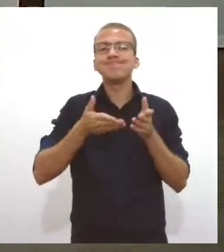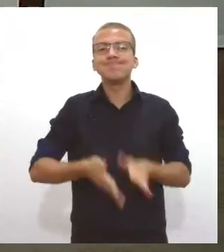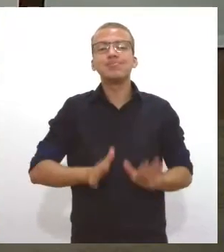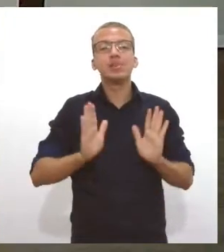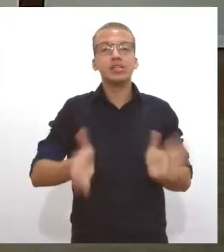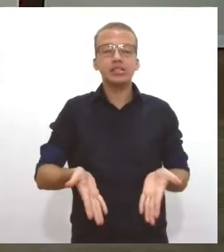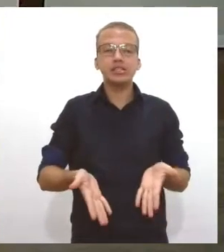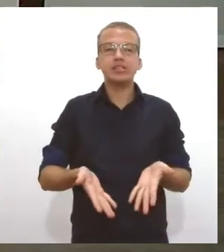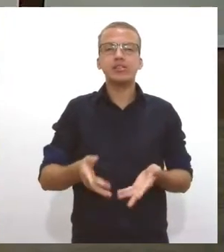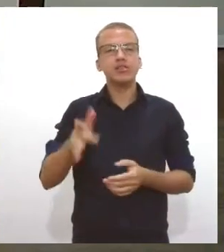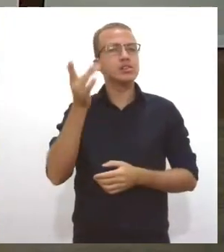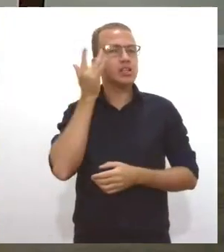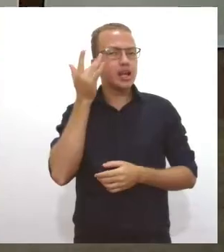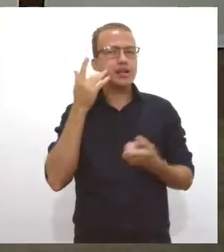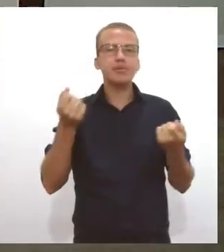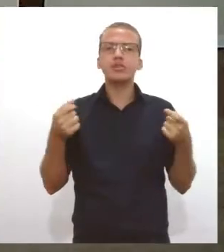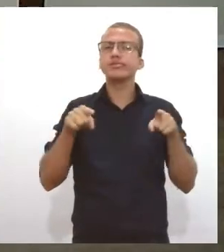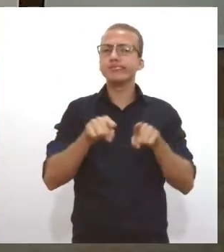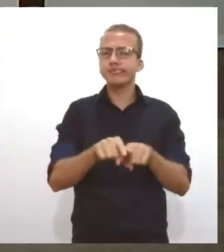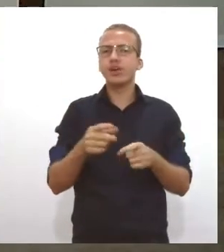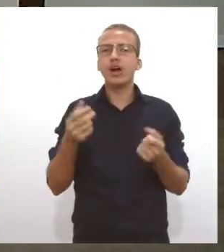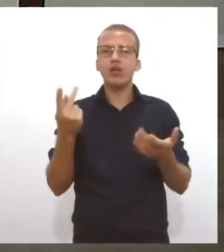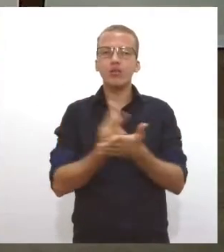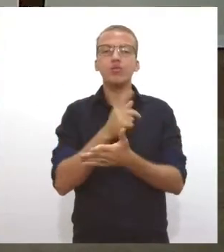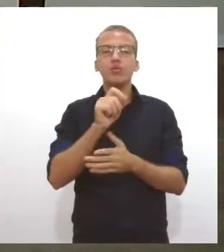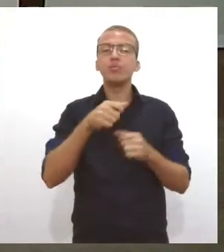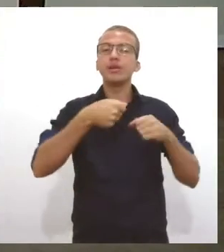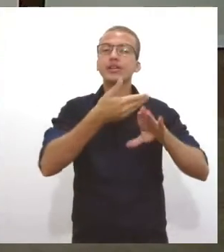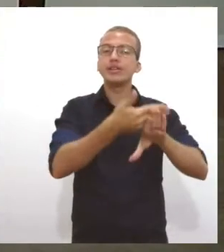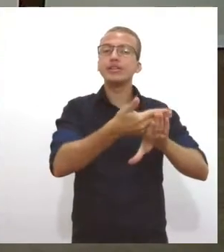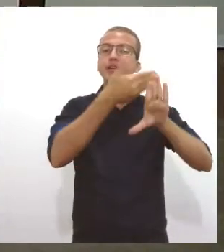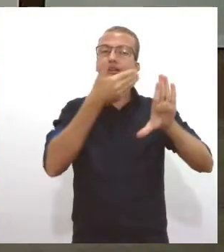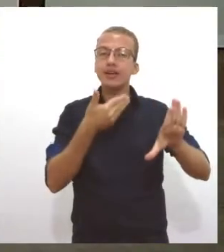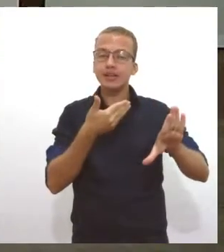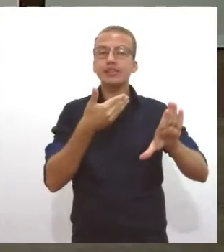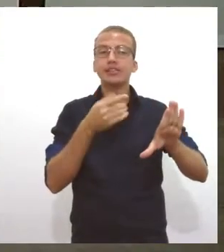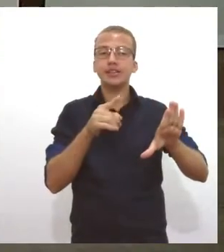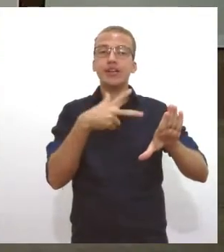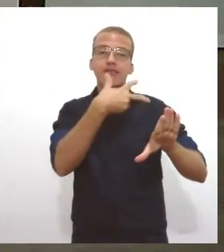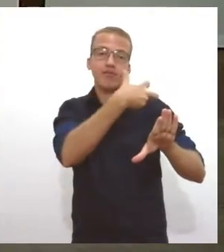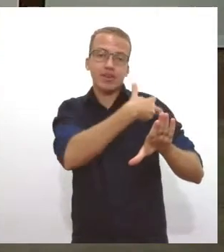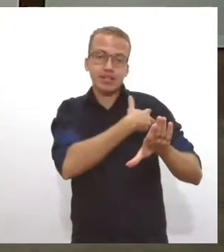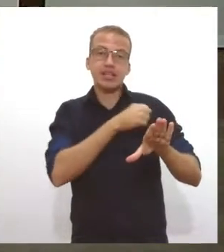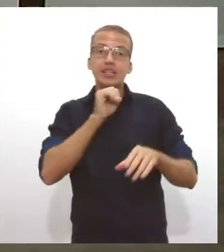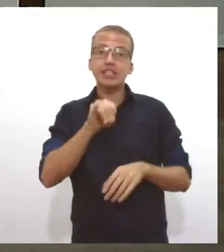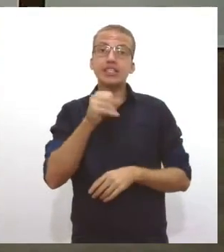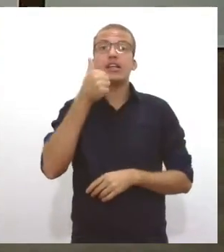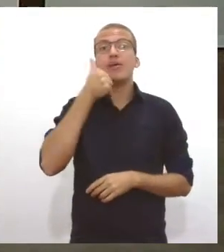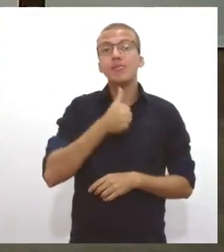acontecer simultaneamente ou seja afastamento do trabalho mesmos a vacinadas